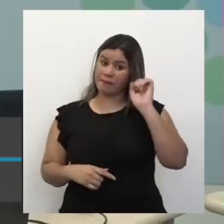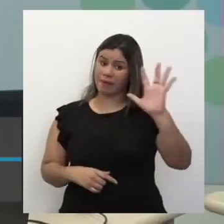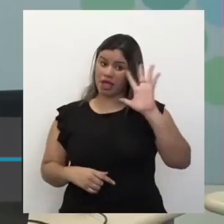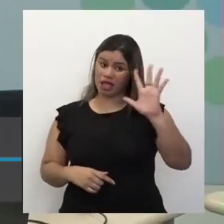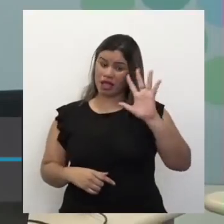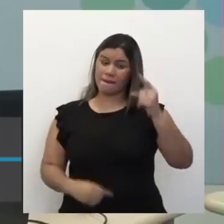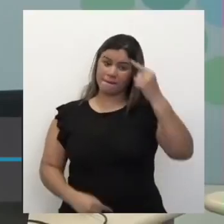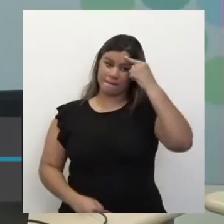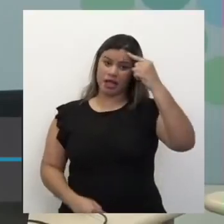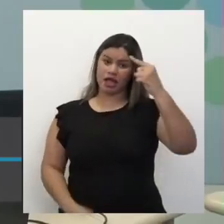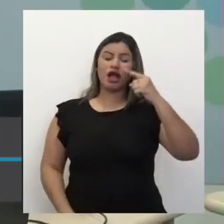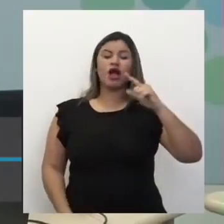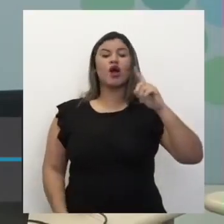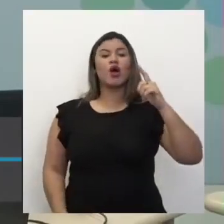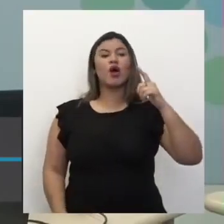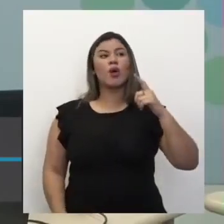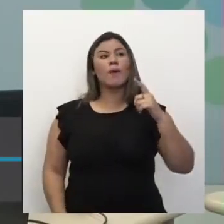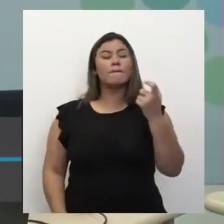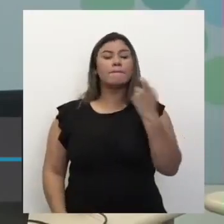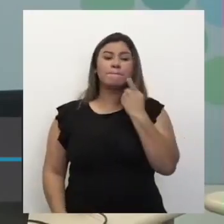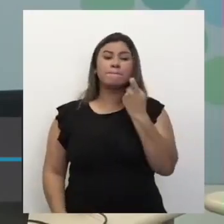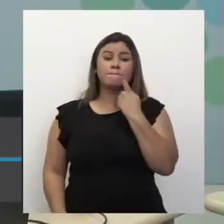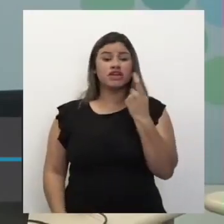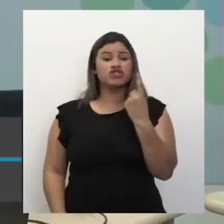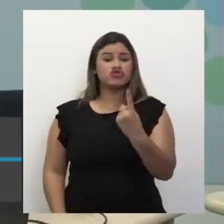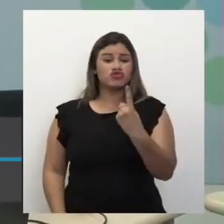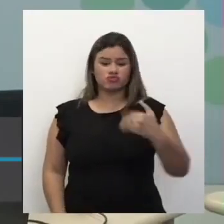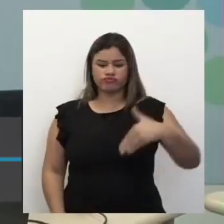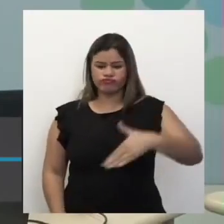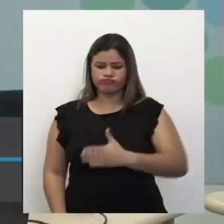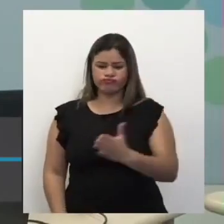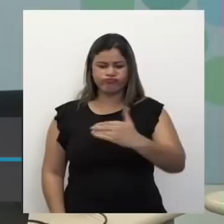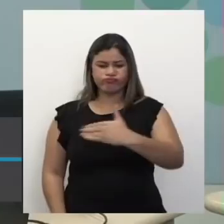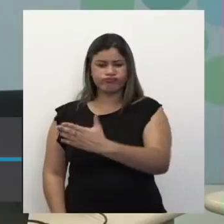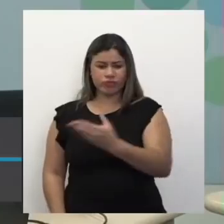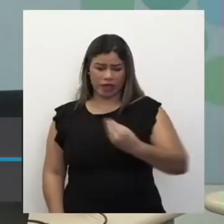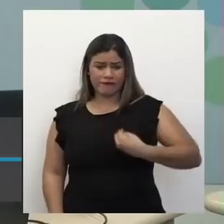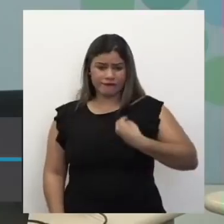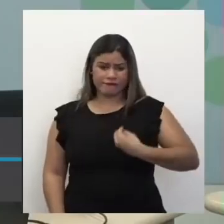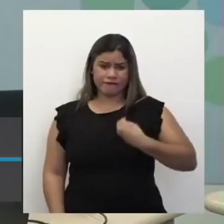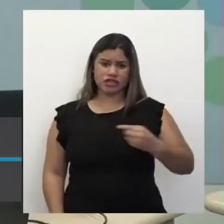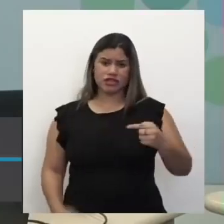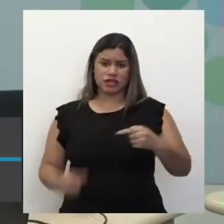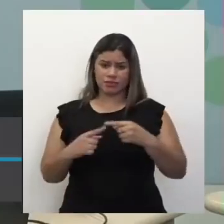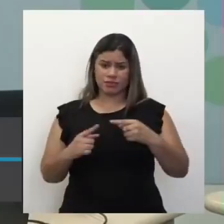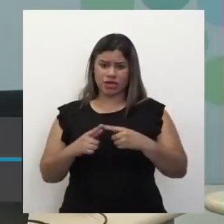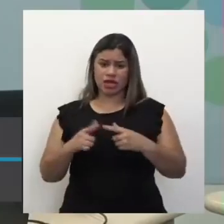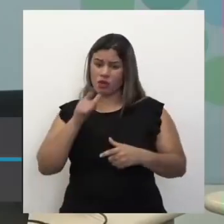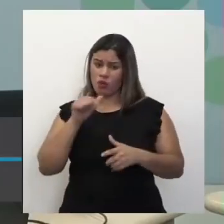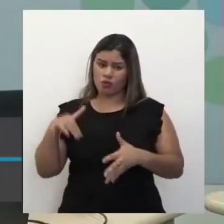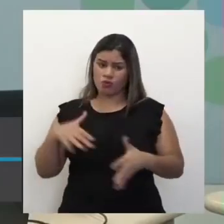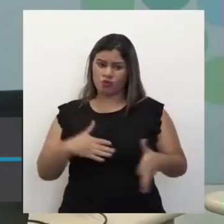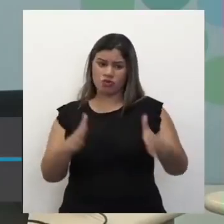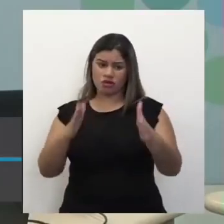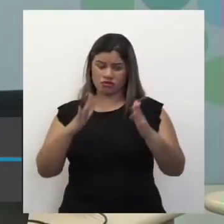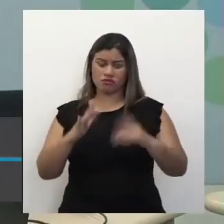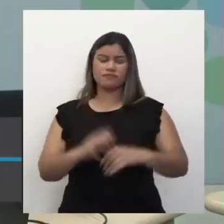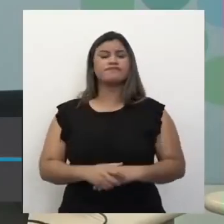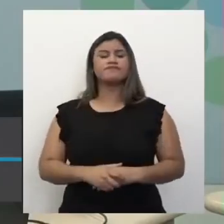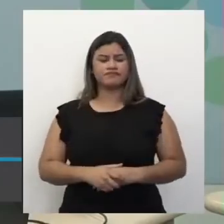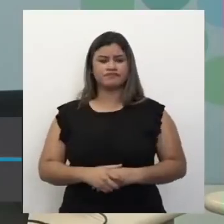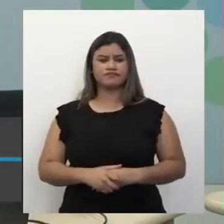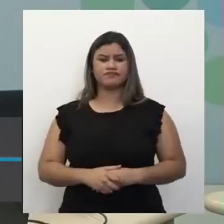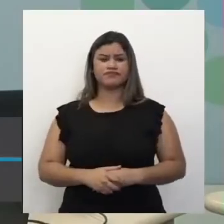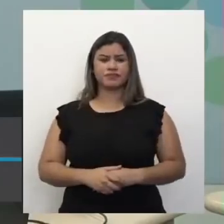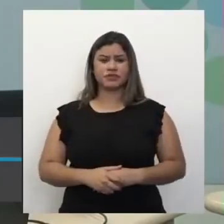imagina uma única espécie de peixe que viva naquele rio ali, acho que é Parauapeba, né? Imagina uma única espécie